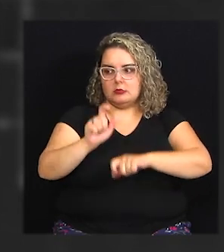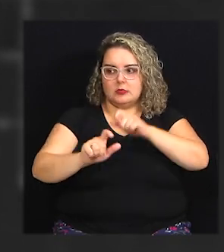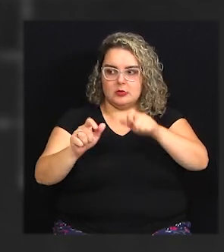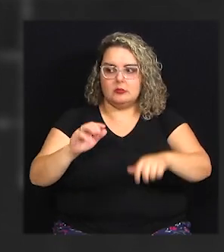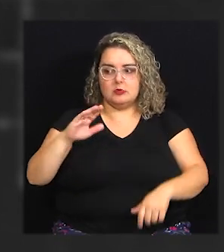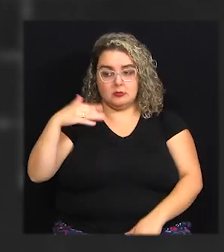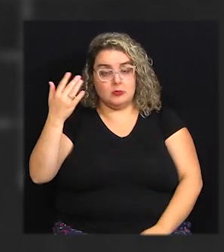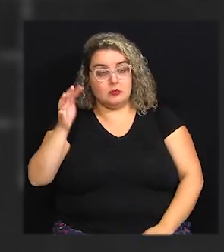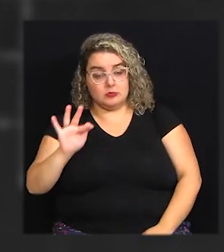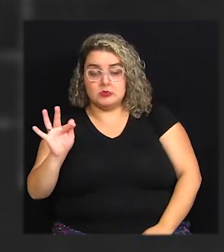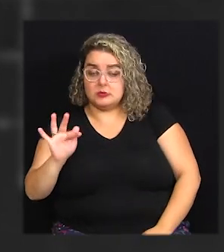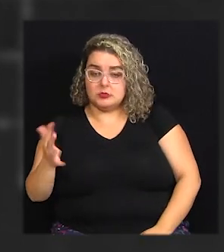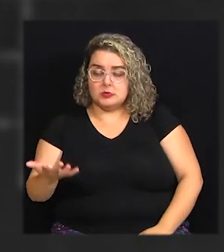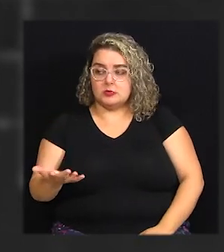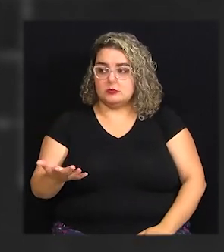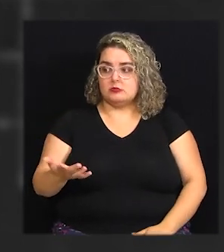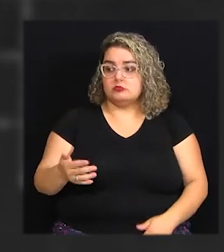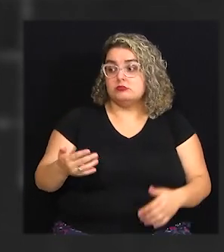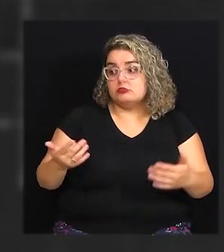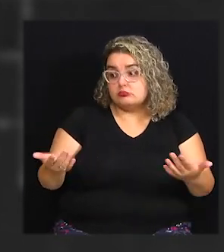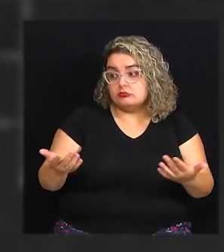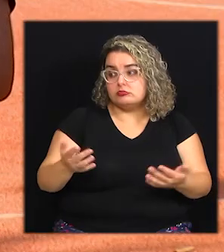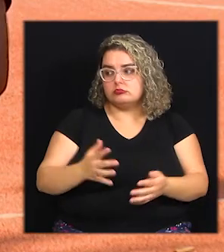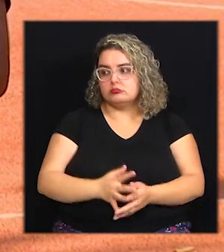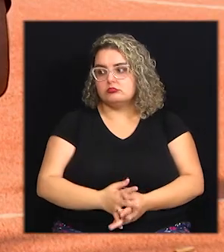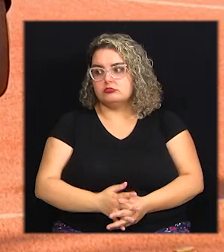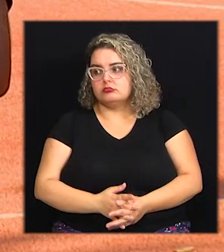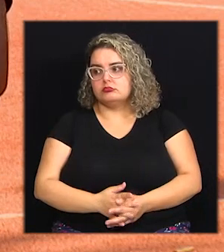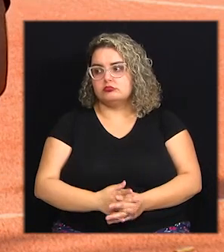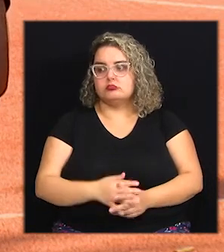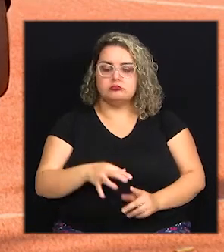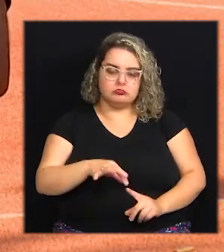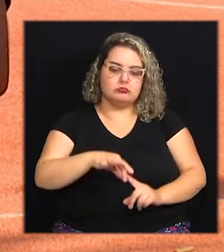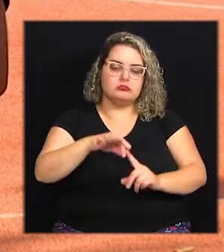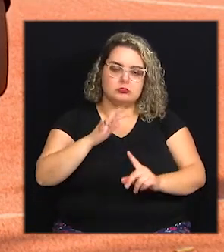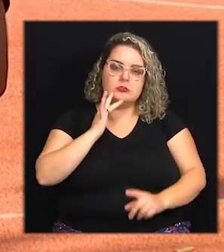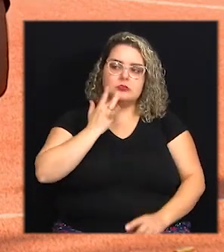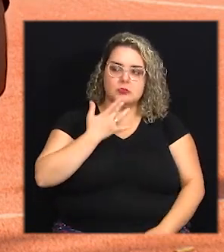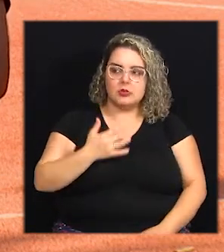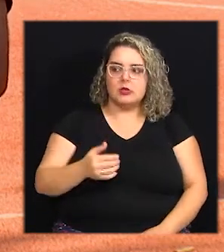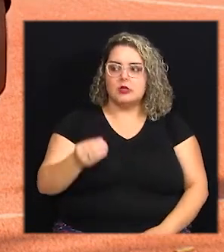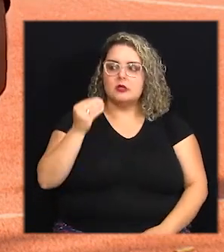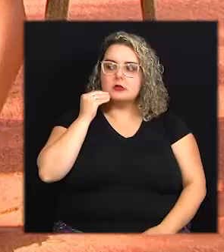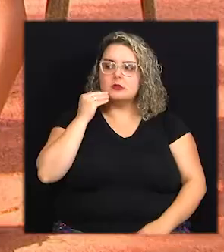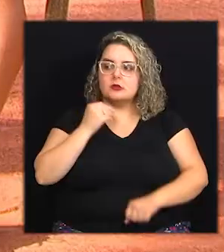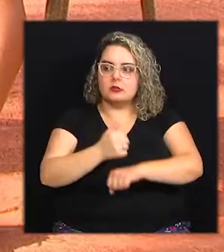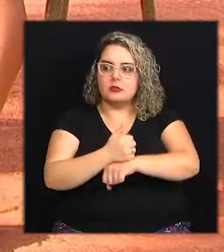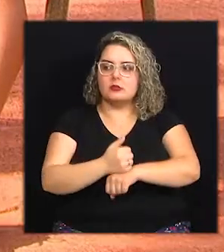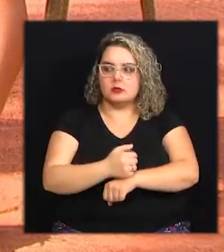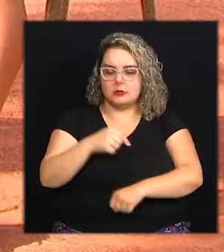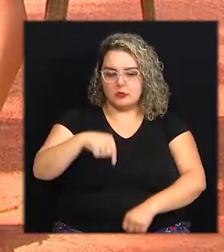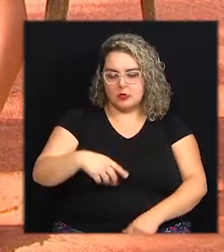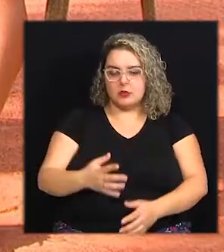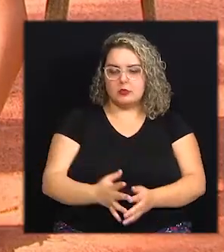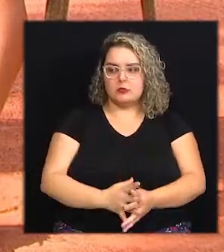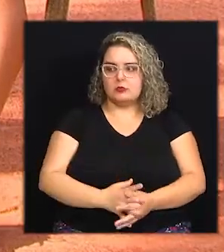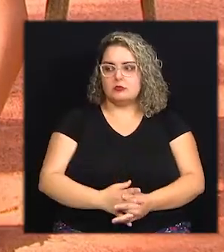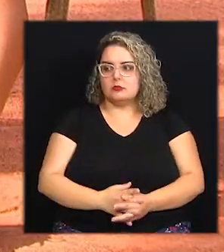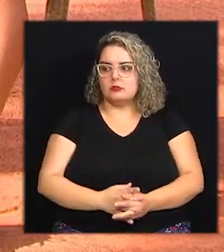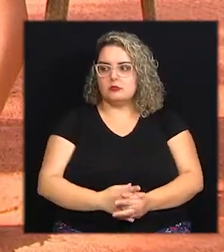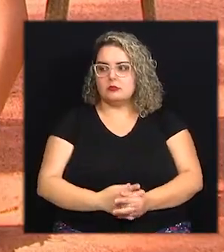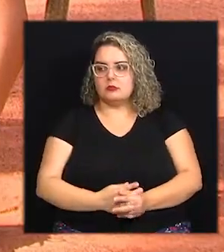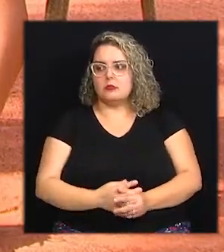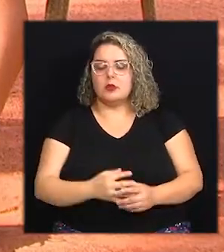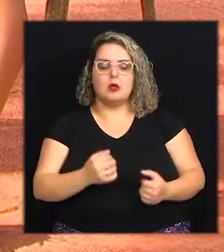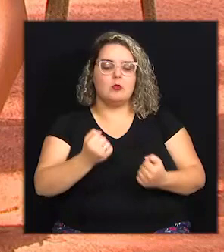fazer faculdade e tal, só que eu prefiro ir na luta de tentar o profissional por aqui mesmo. Apoio